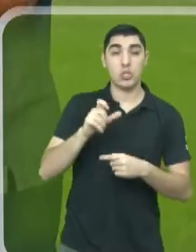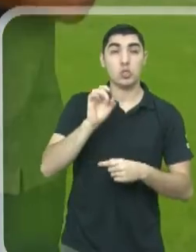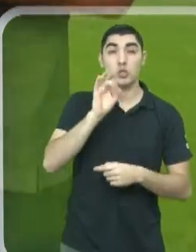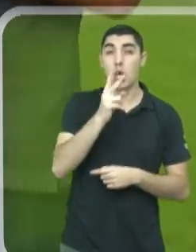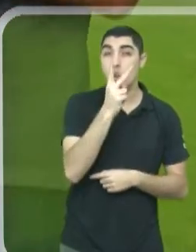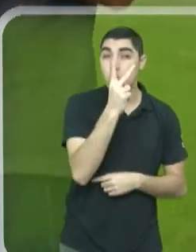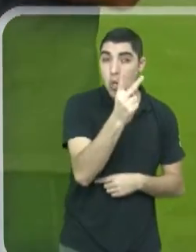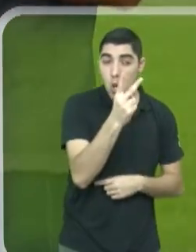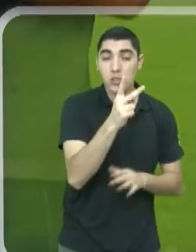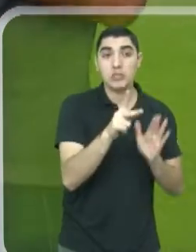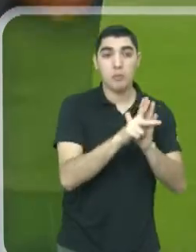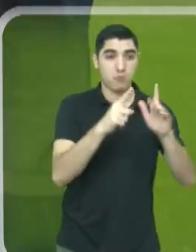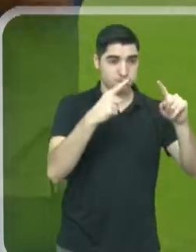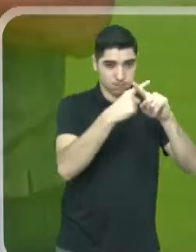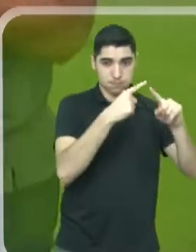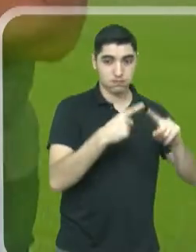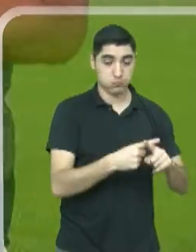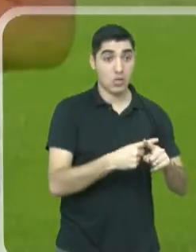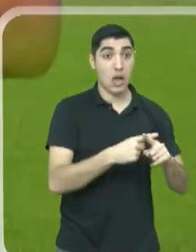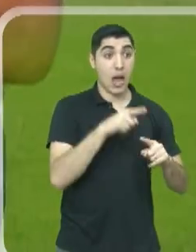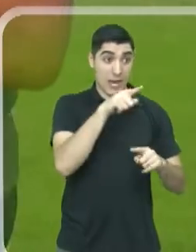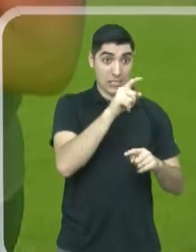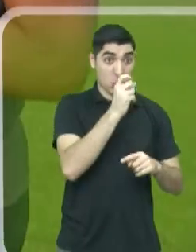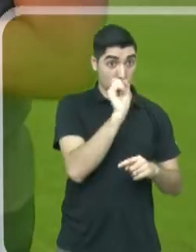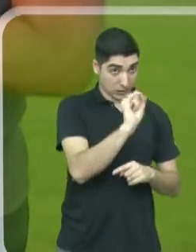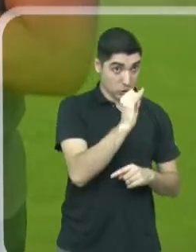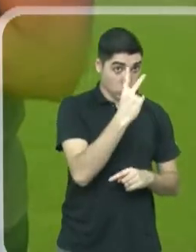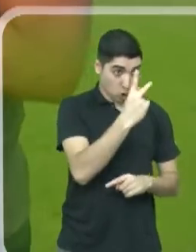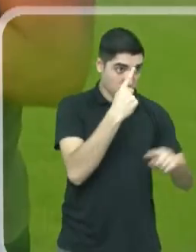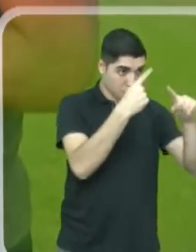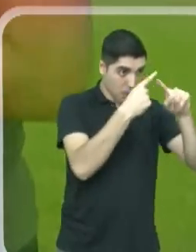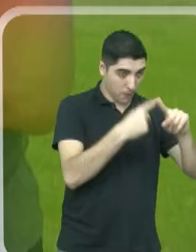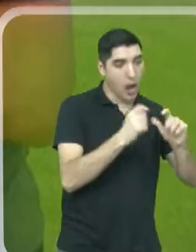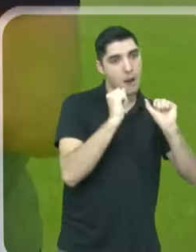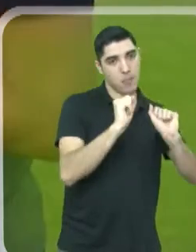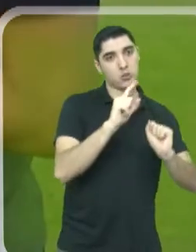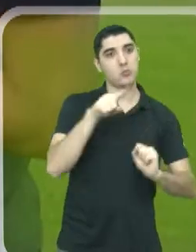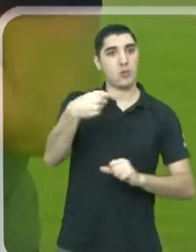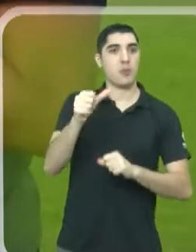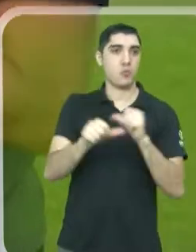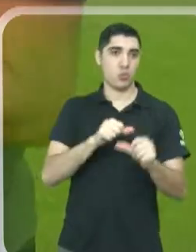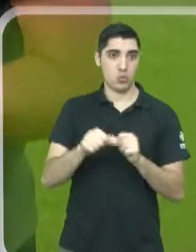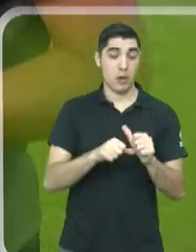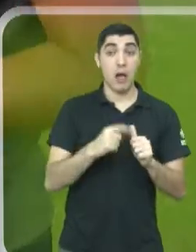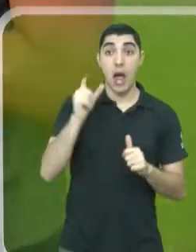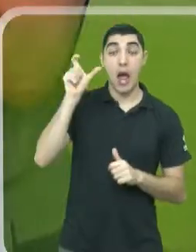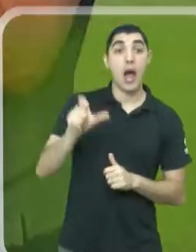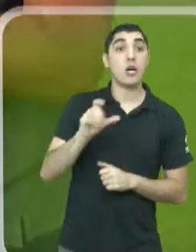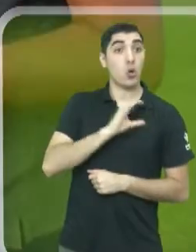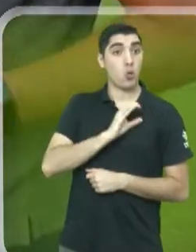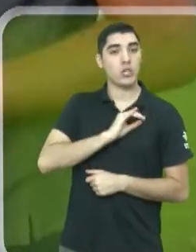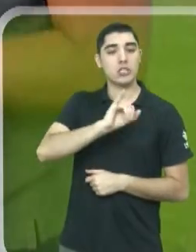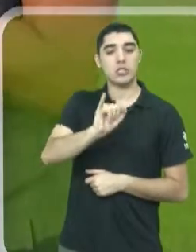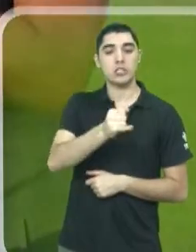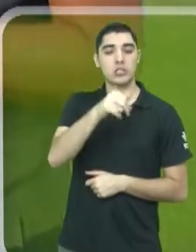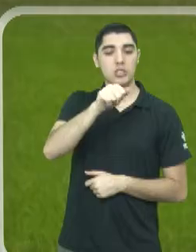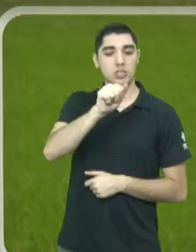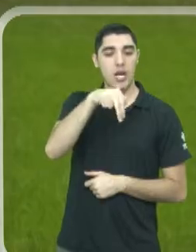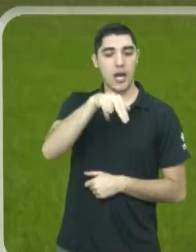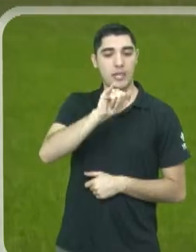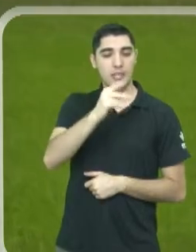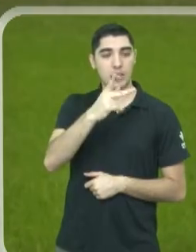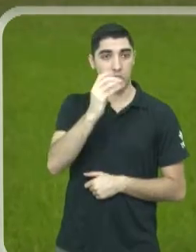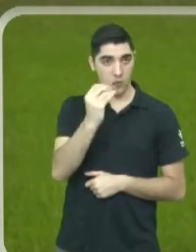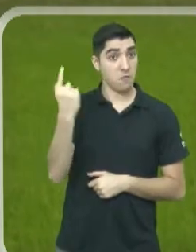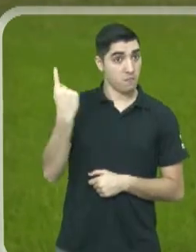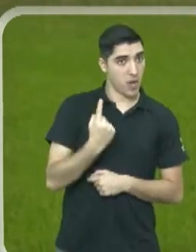jogos, em 2003 só podia jogar 2 jogos para você mudar de equipe. O Geninho veio, você falou comigo, ó, nós queremos você, nós vamos te